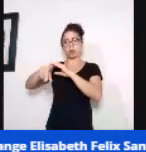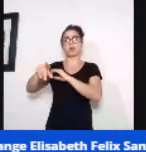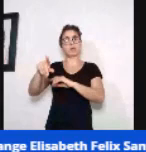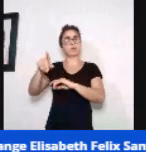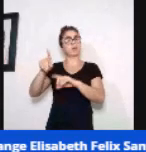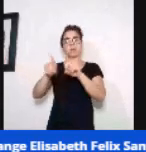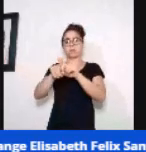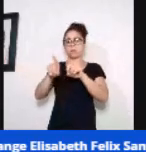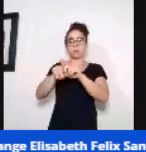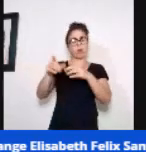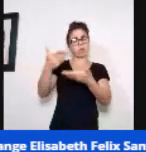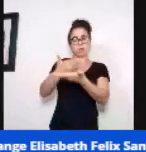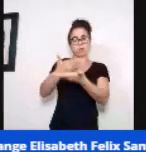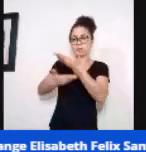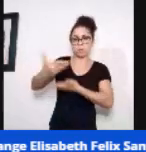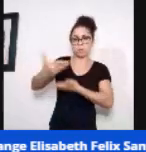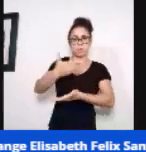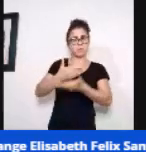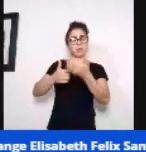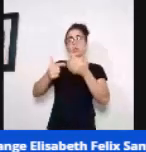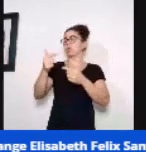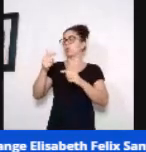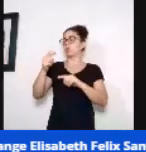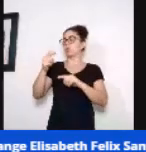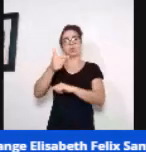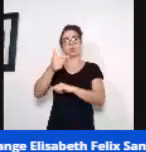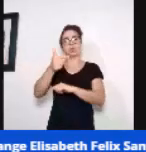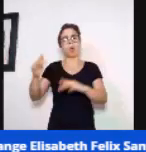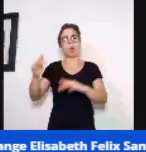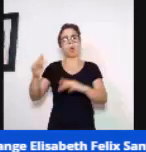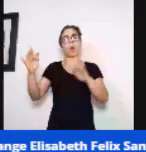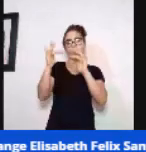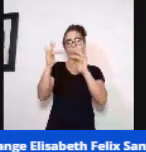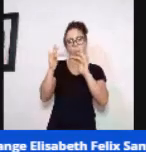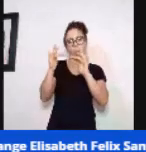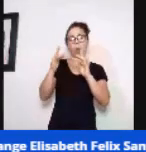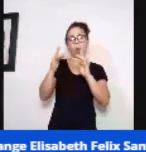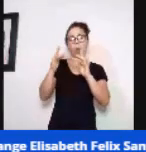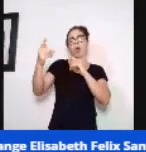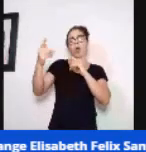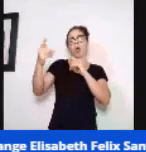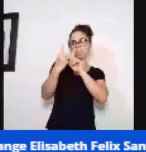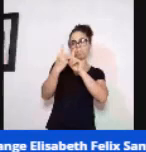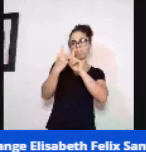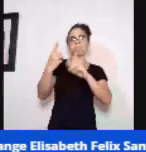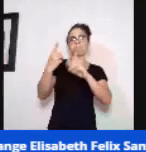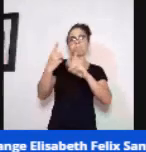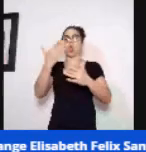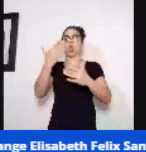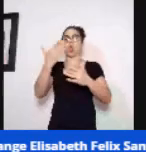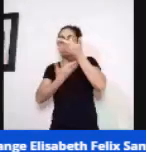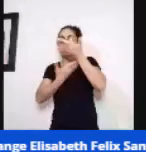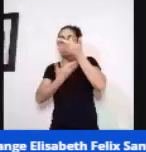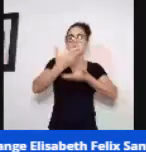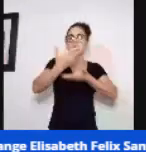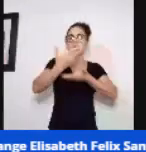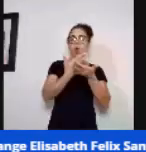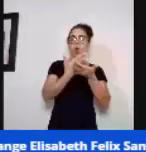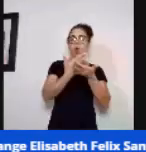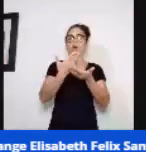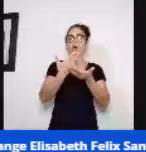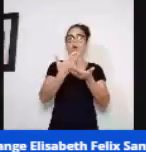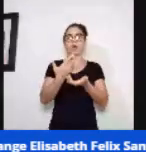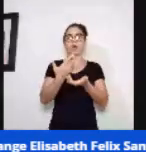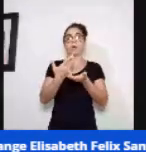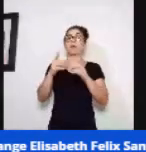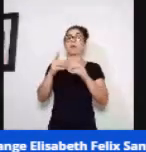não tínhamos mais o contato físico, nós não tínhamos mais as trocas significativas simultâneas. E no que tange